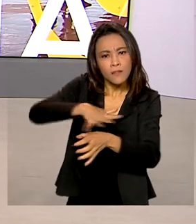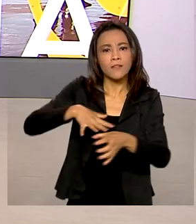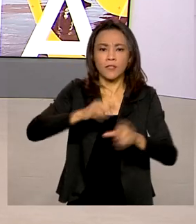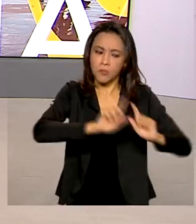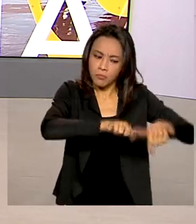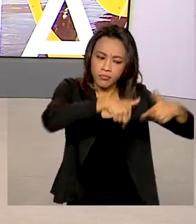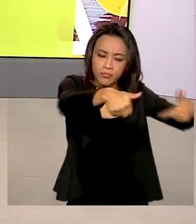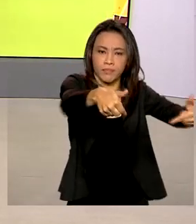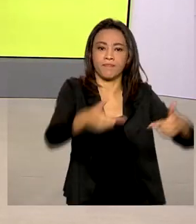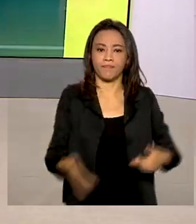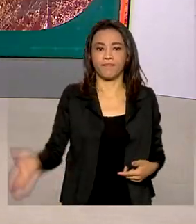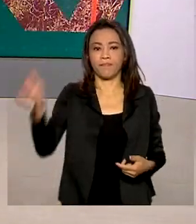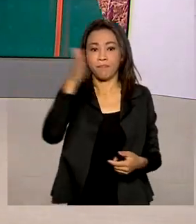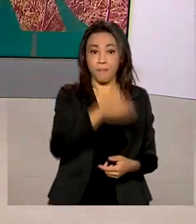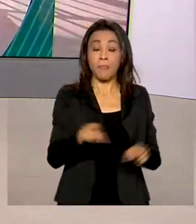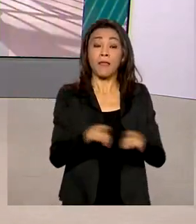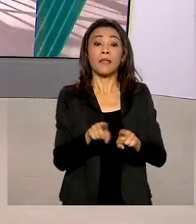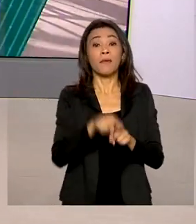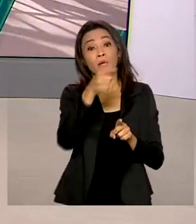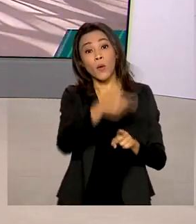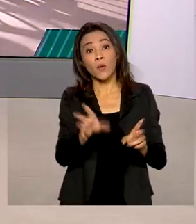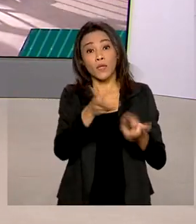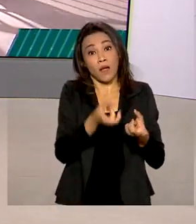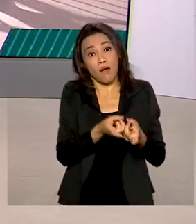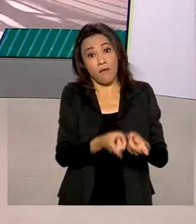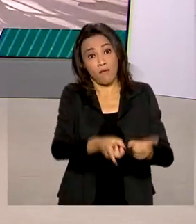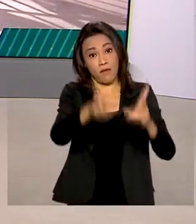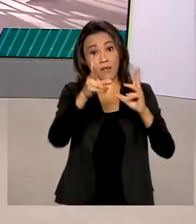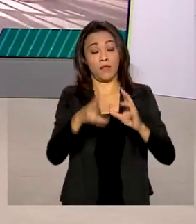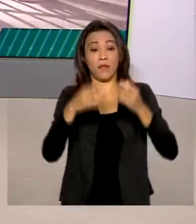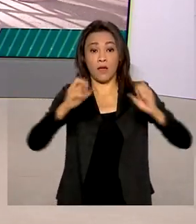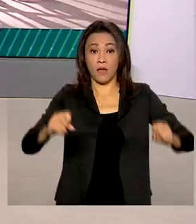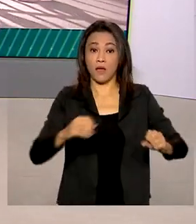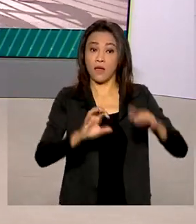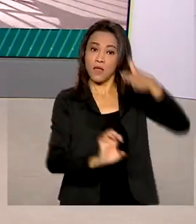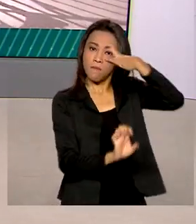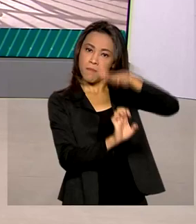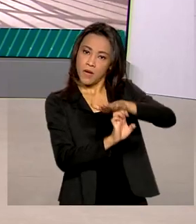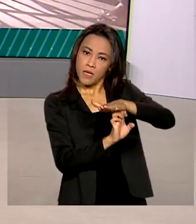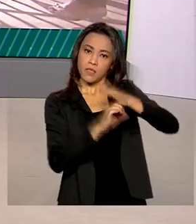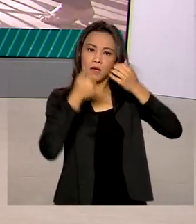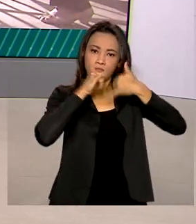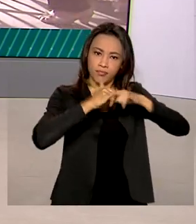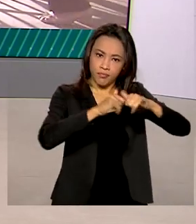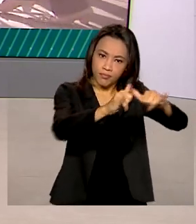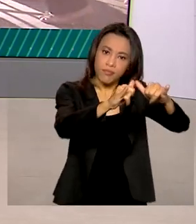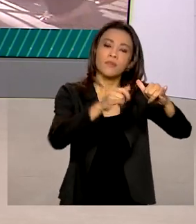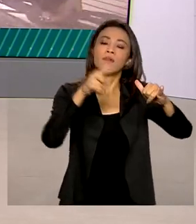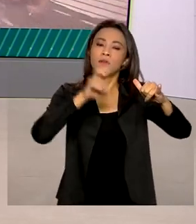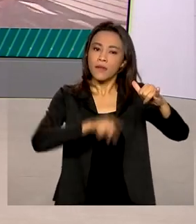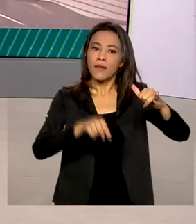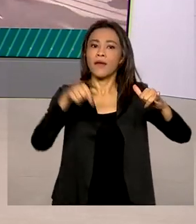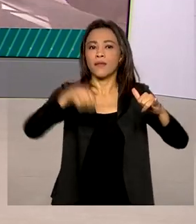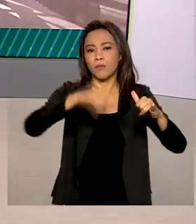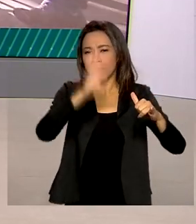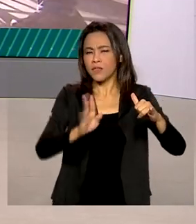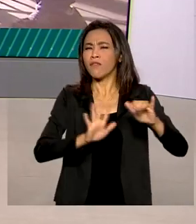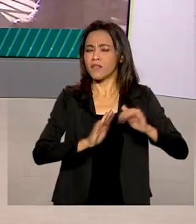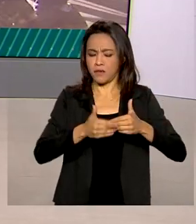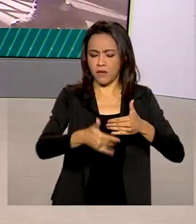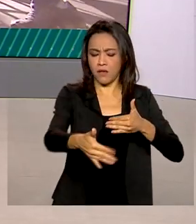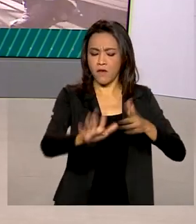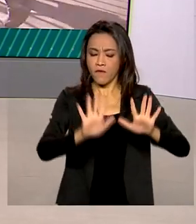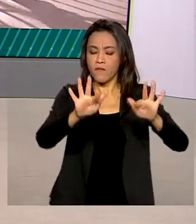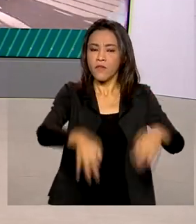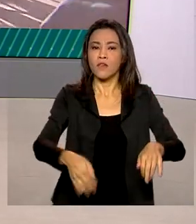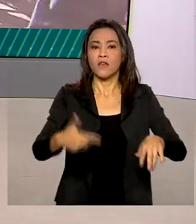A desestatização da Eletrobras é considerado o maior processo desse tipo realizado no Brasil e que deve ser finalizado em janeiro de